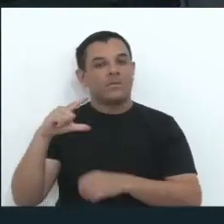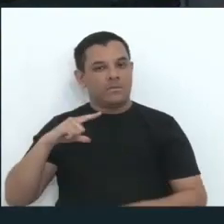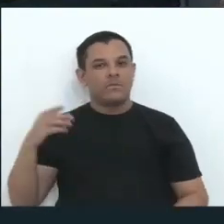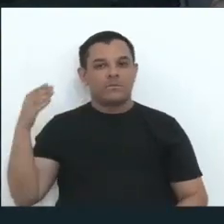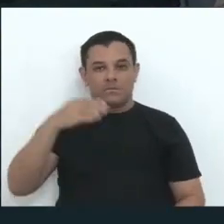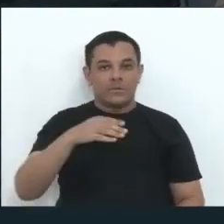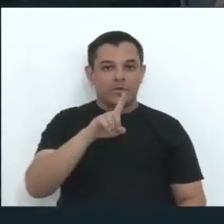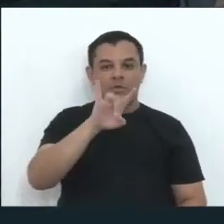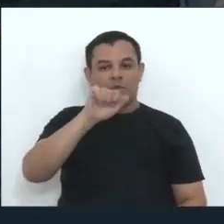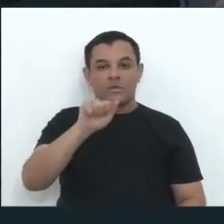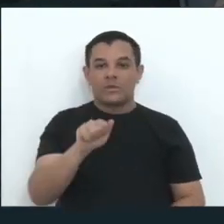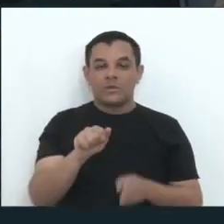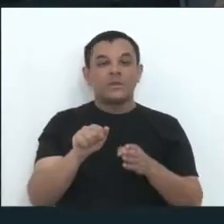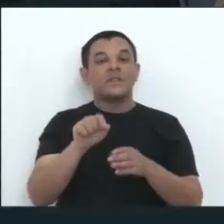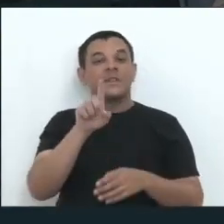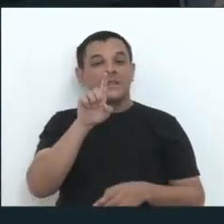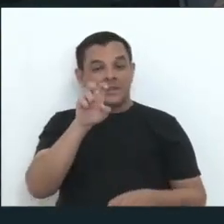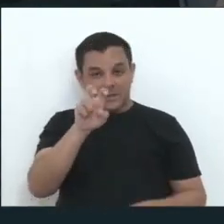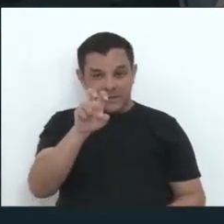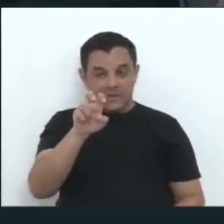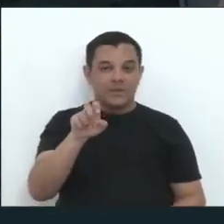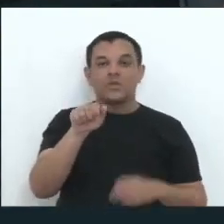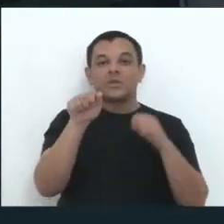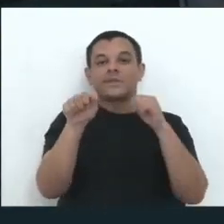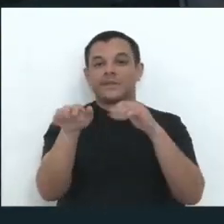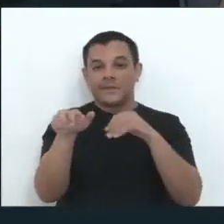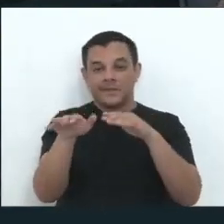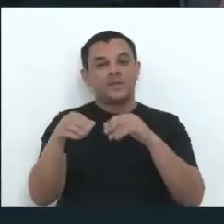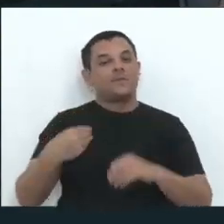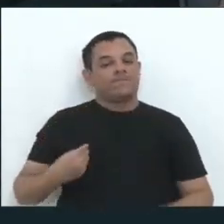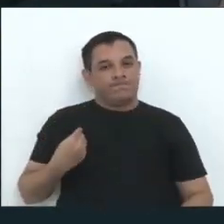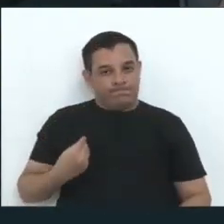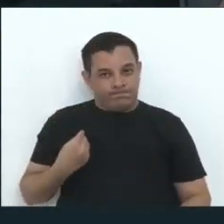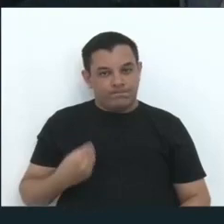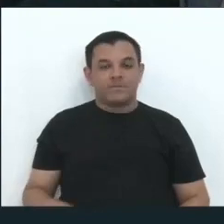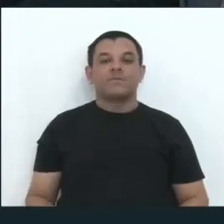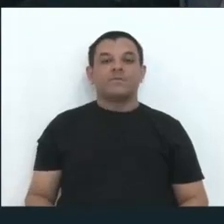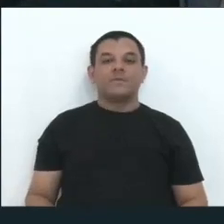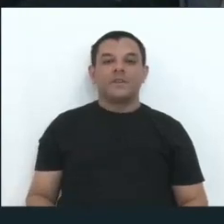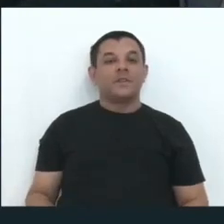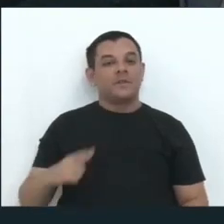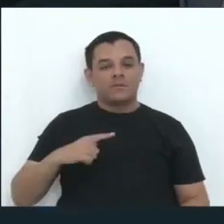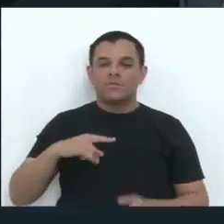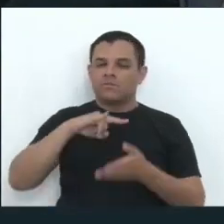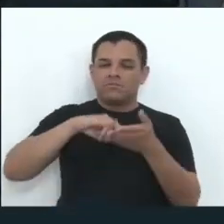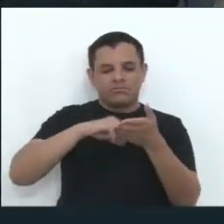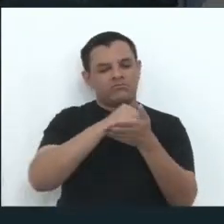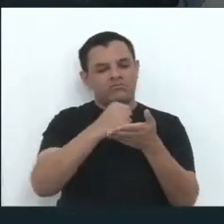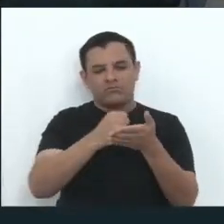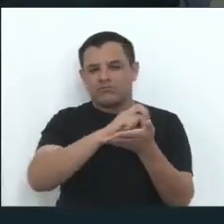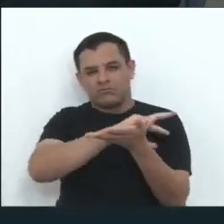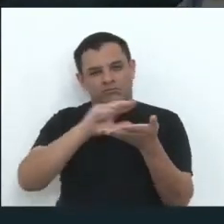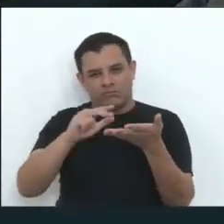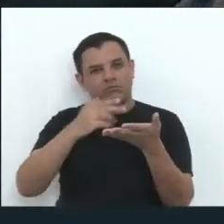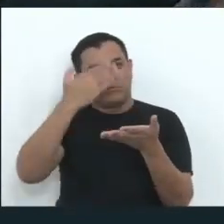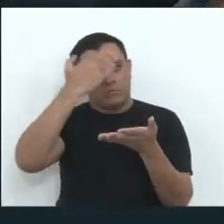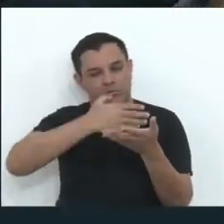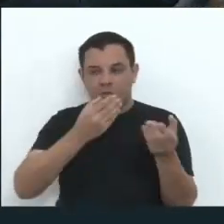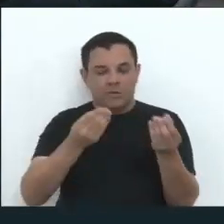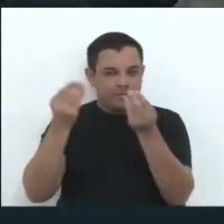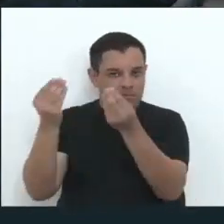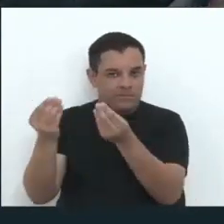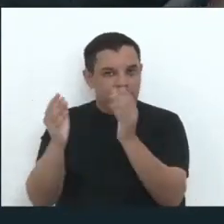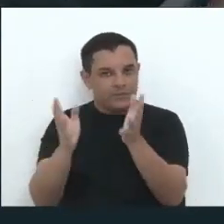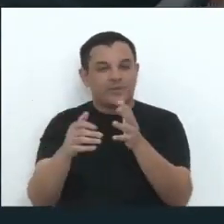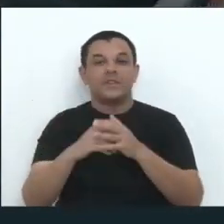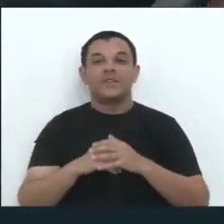dia 5 de setembro de 2023, onde entregou a documentação necessária, bem